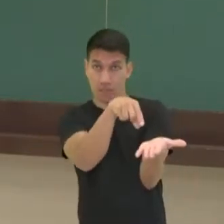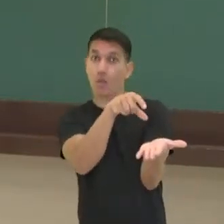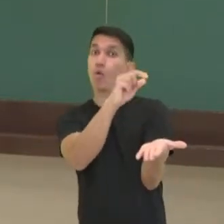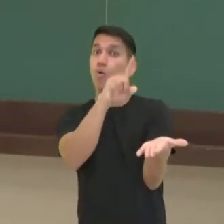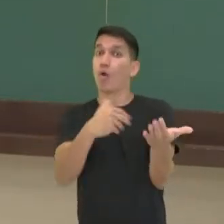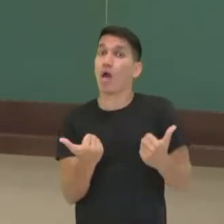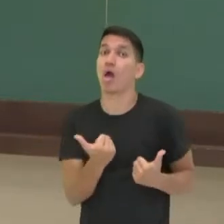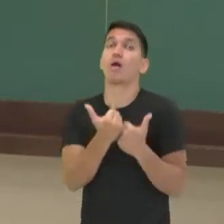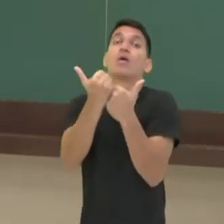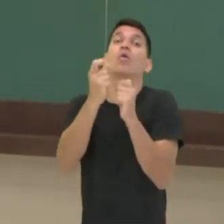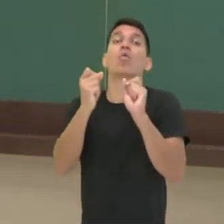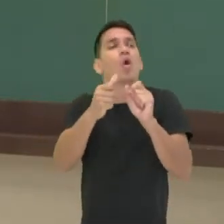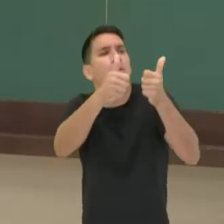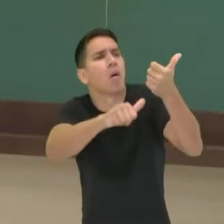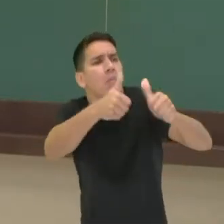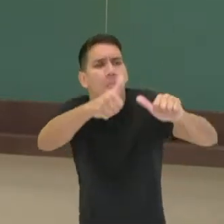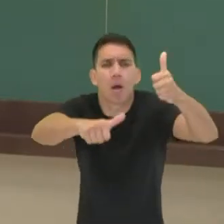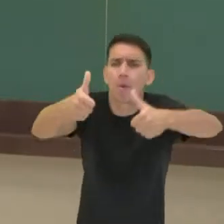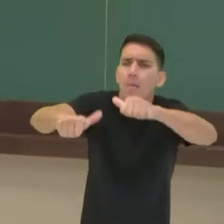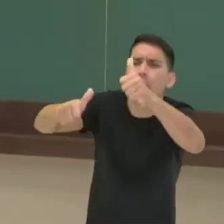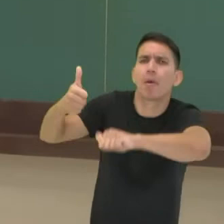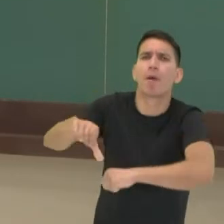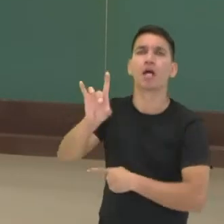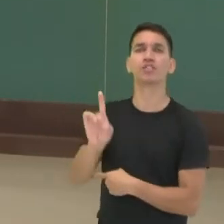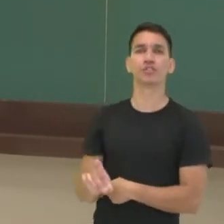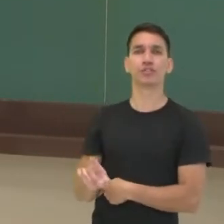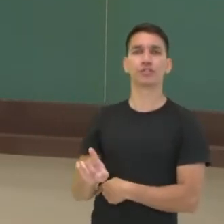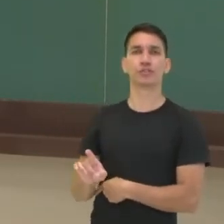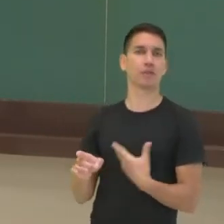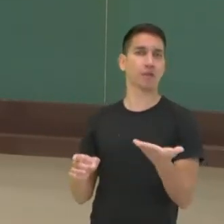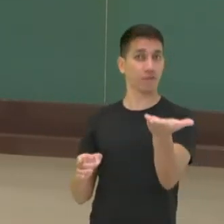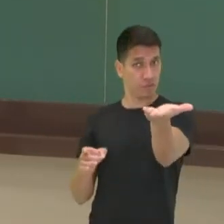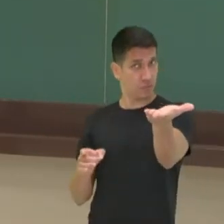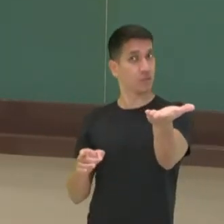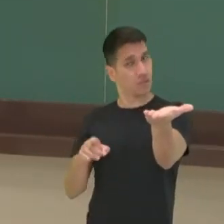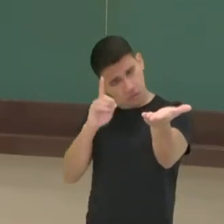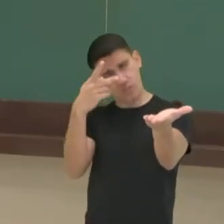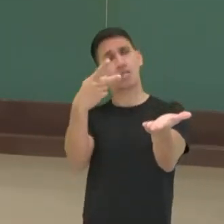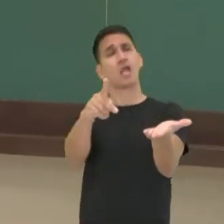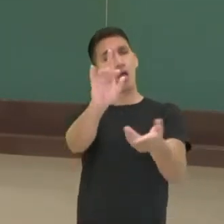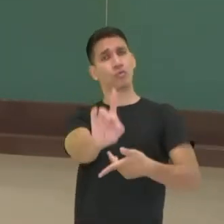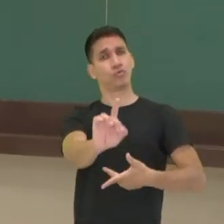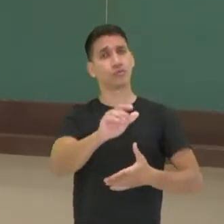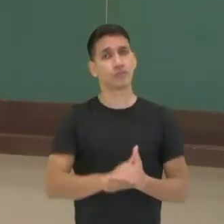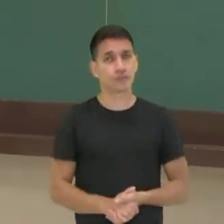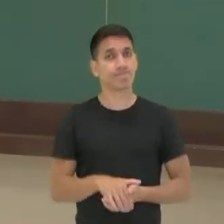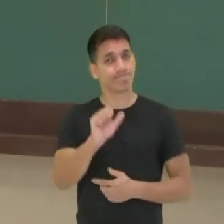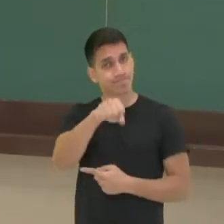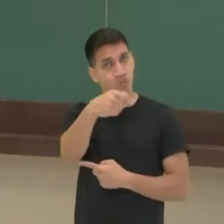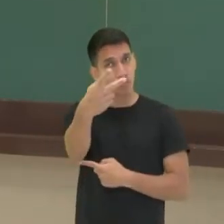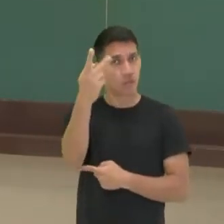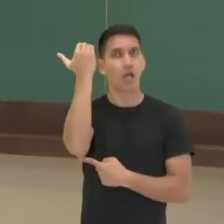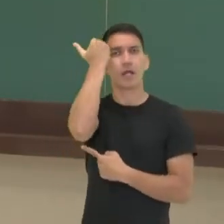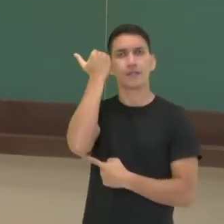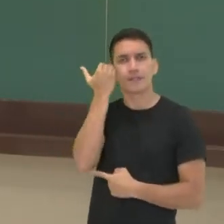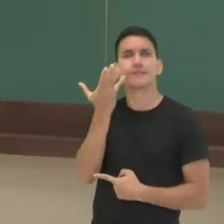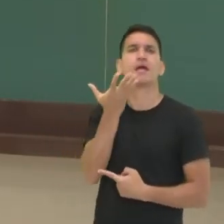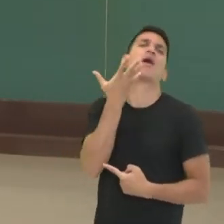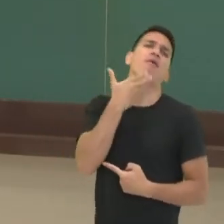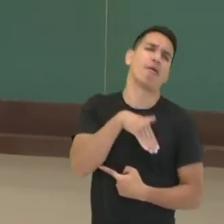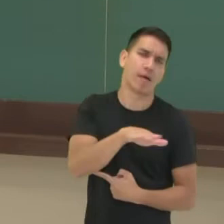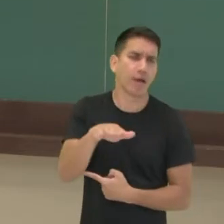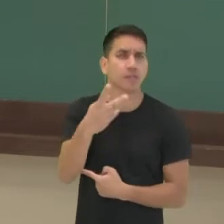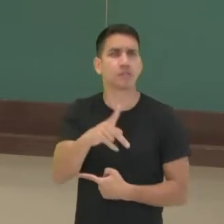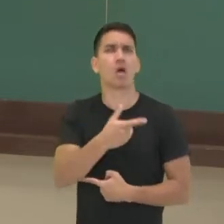auxilia na fiscalização dos direitos de você aí, do seu direito aí. adolescente, da criança, do seu